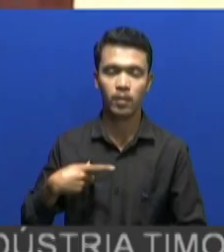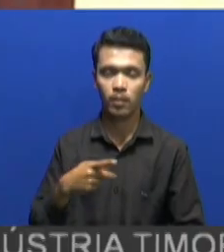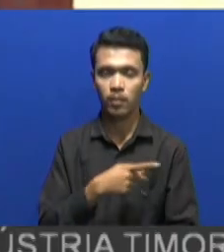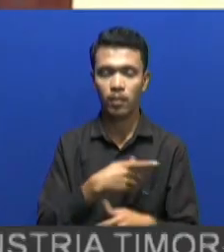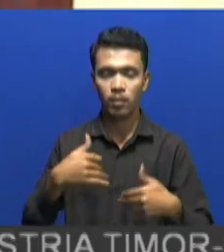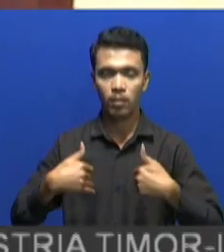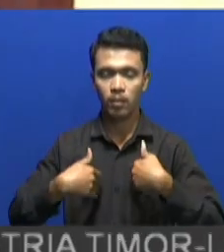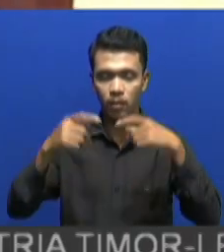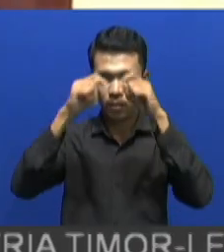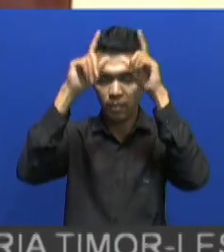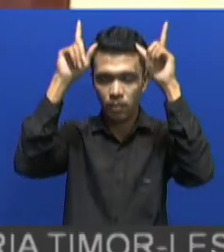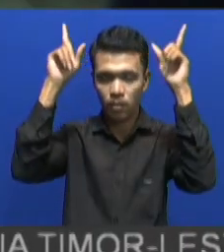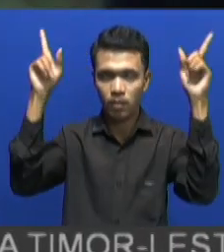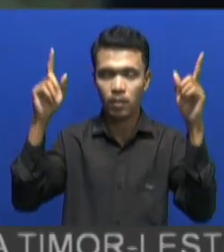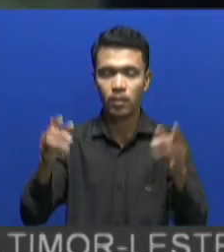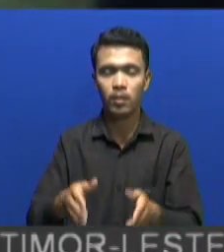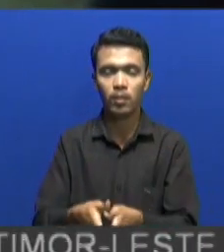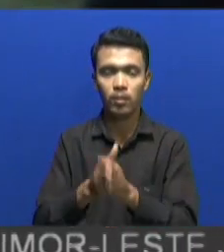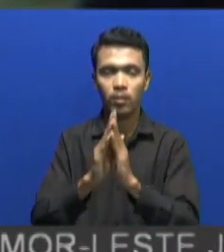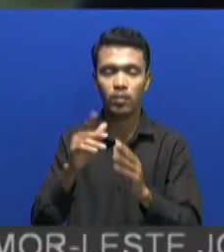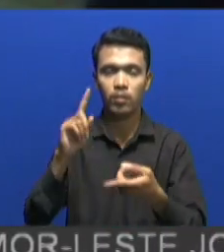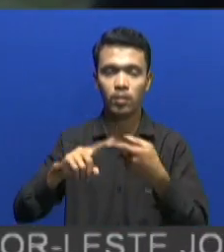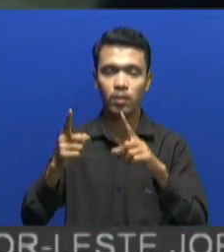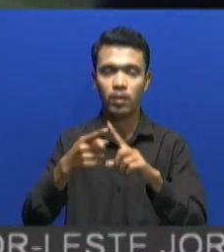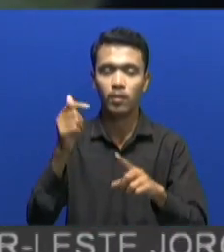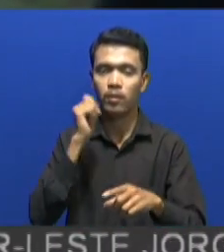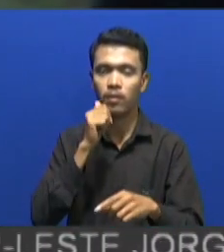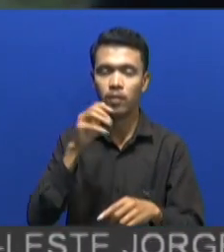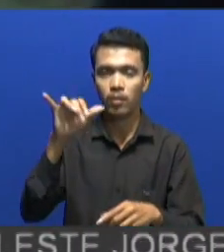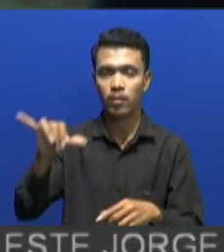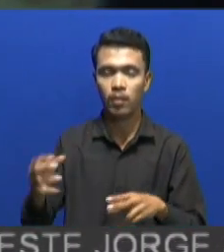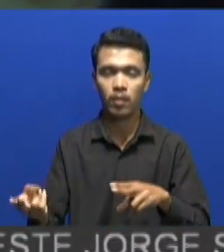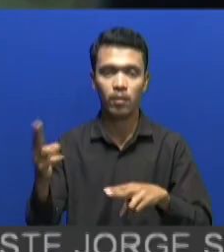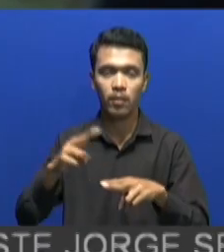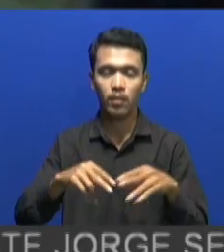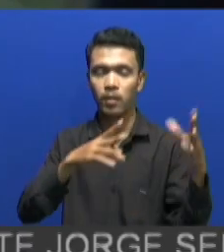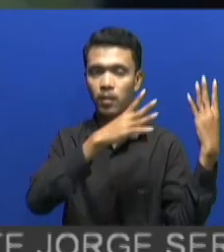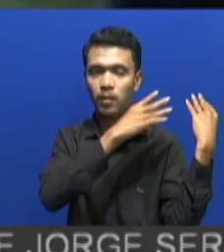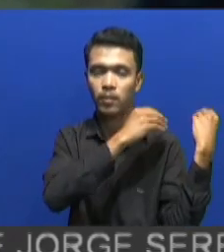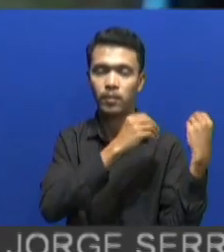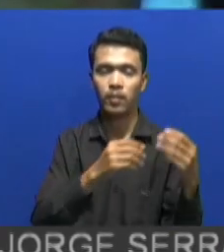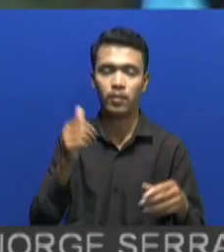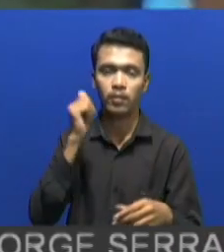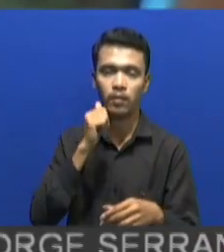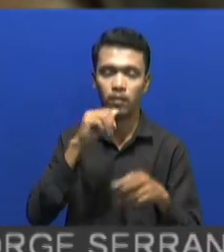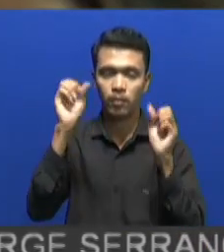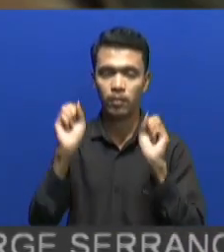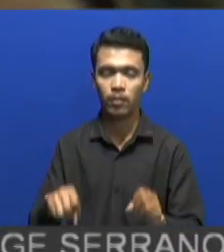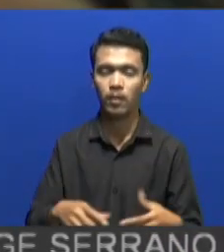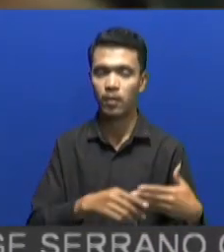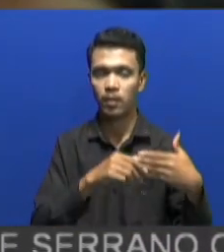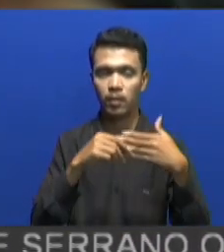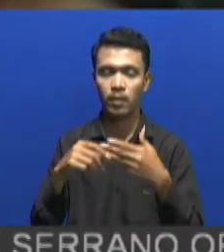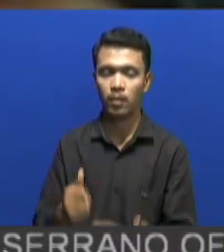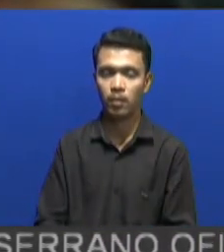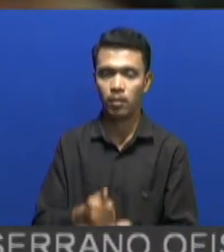Leste Aliança da Concessão de Araújo encoraja Veto Maluk Sira eleva capacidade no demonstra kata Veto bele lidera no ne